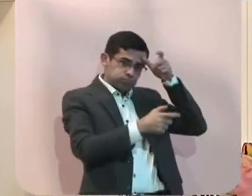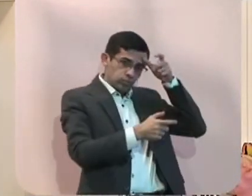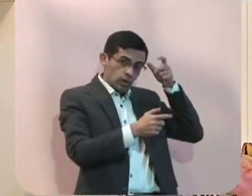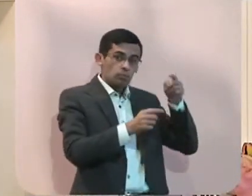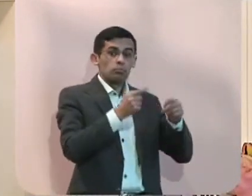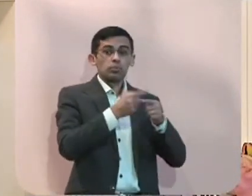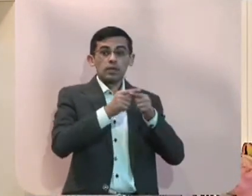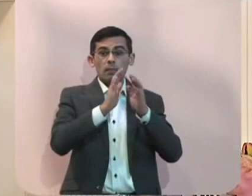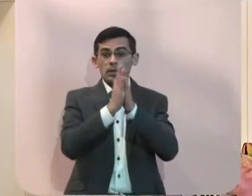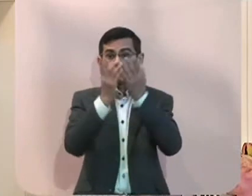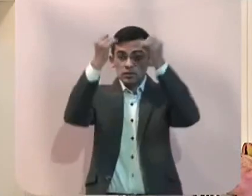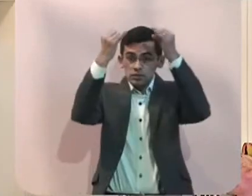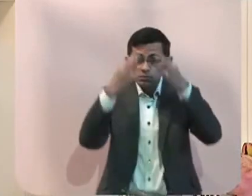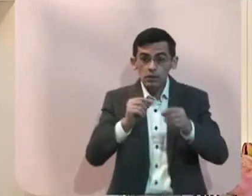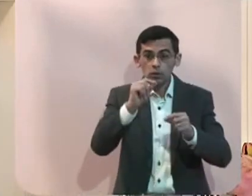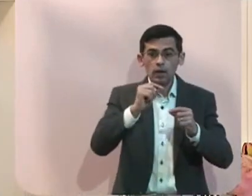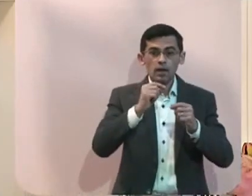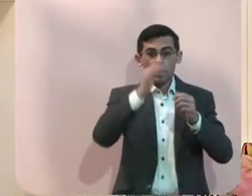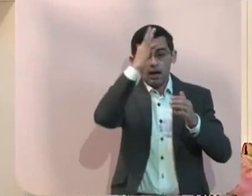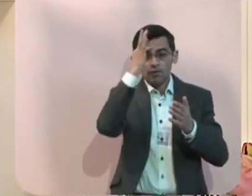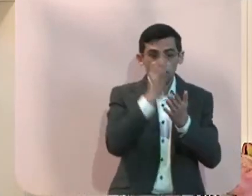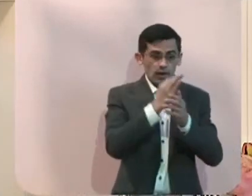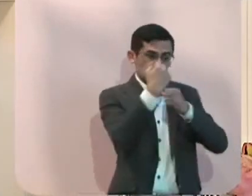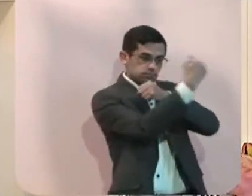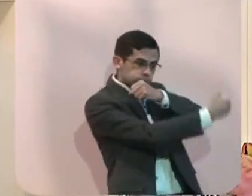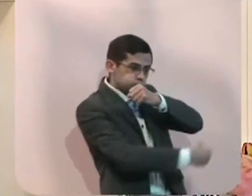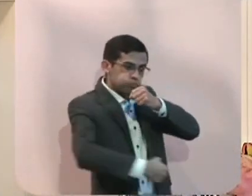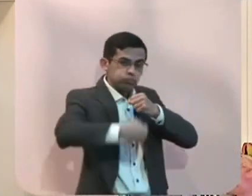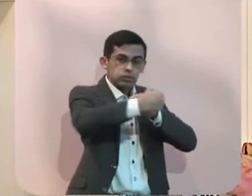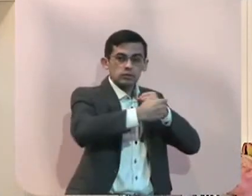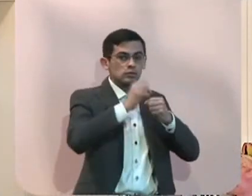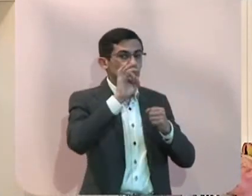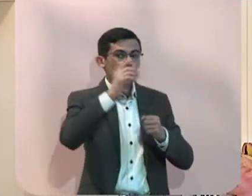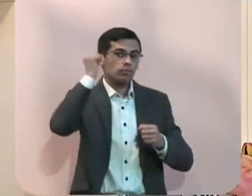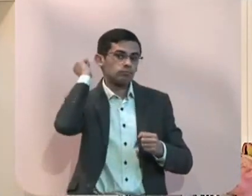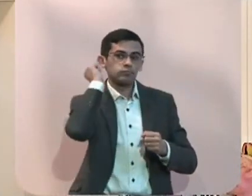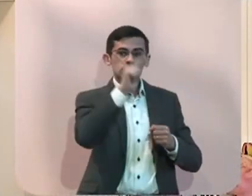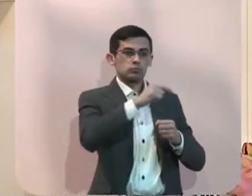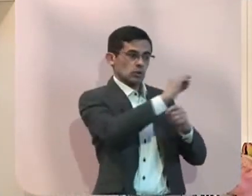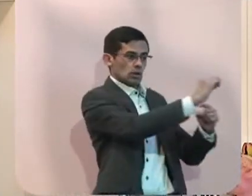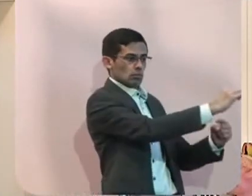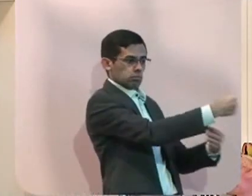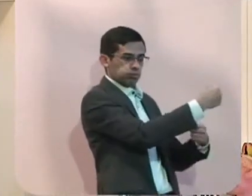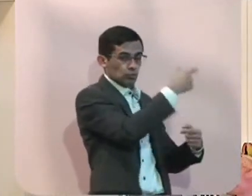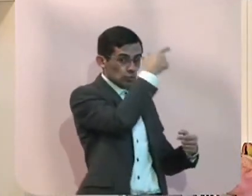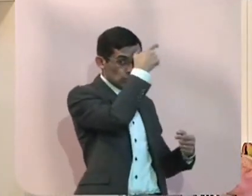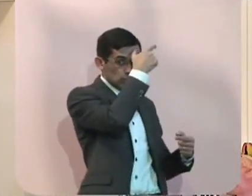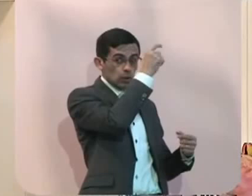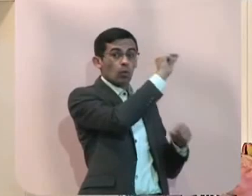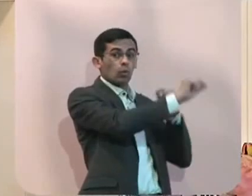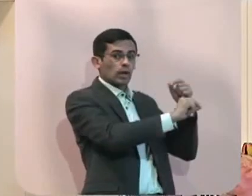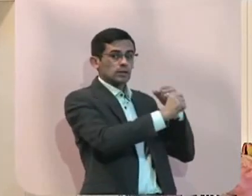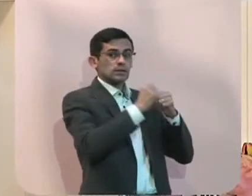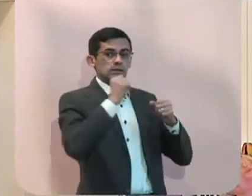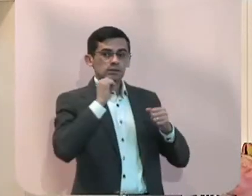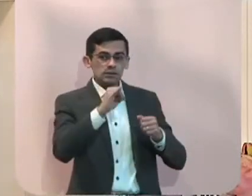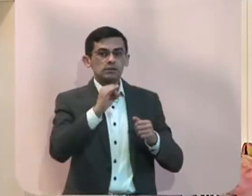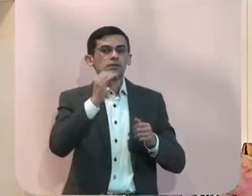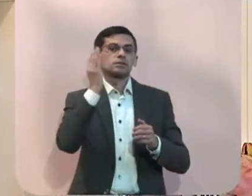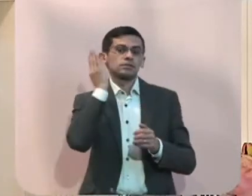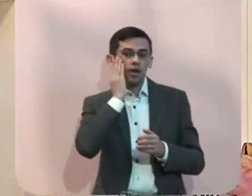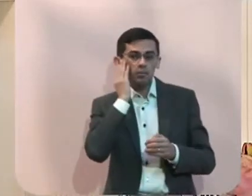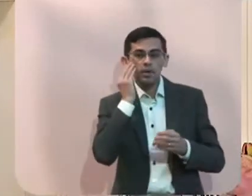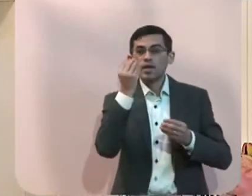a Bíblia diz que a fé é o nosso escudo e só vencemos os ataques do maligno se a gente